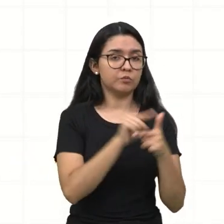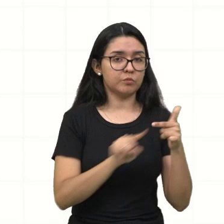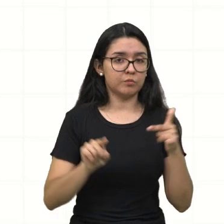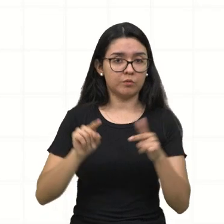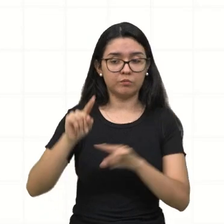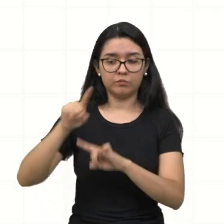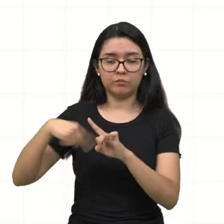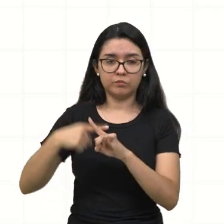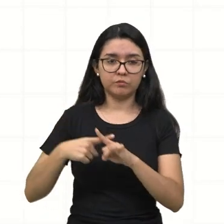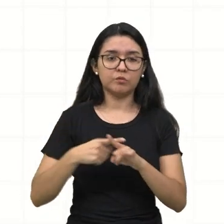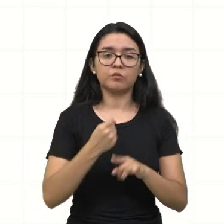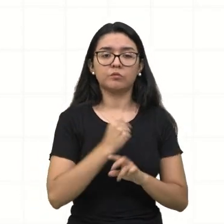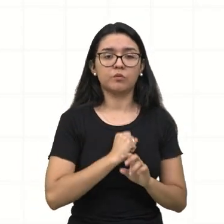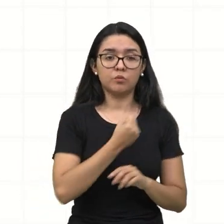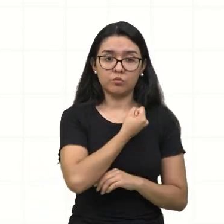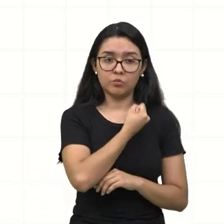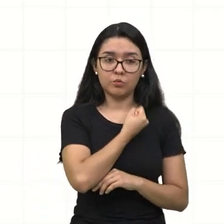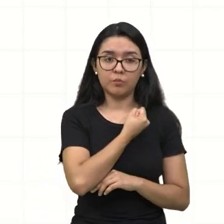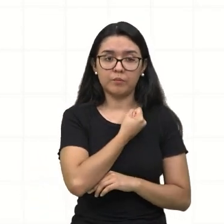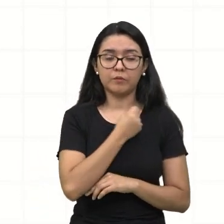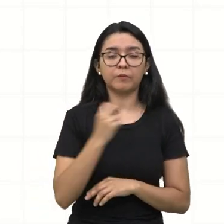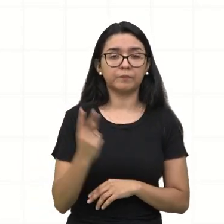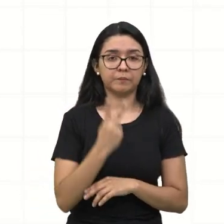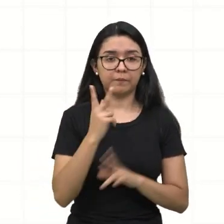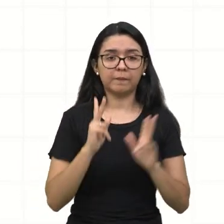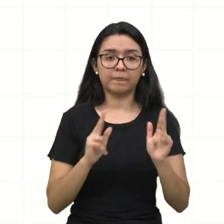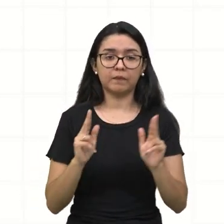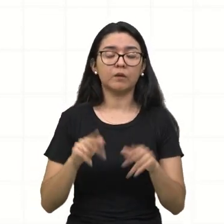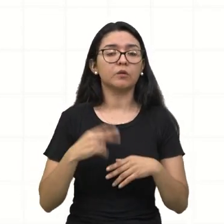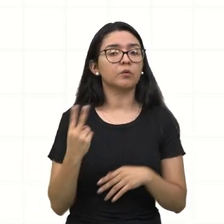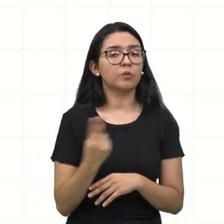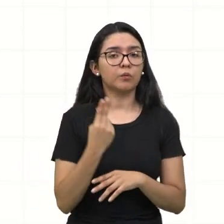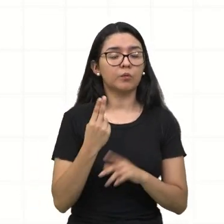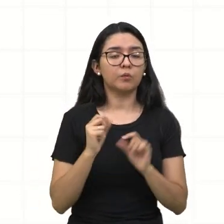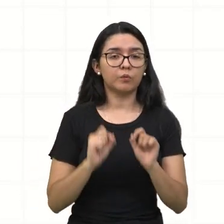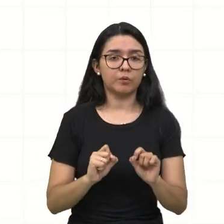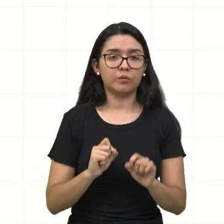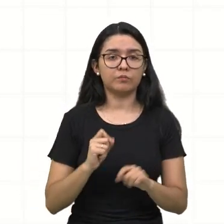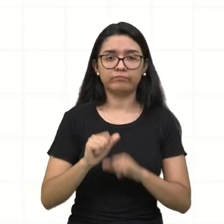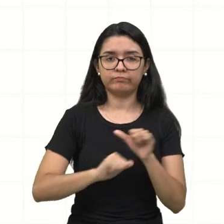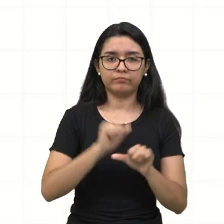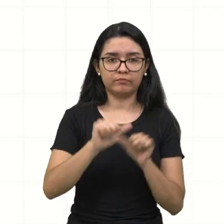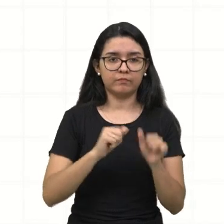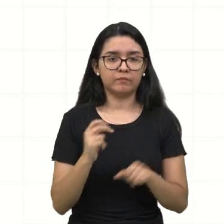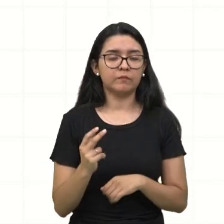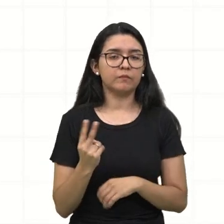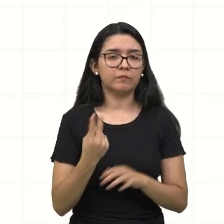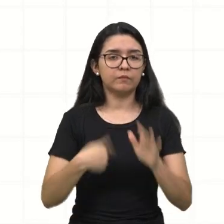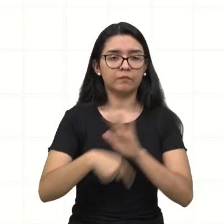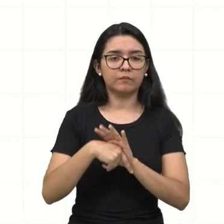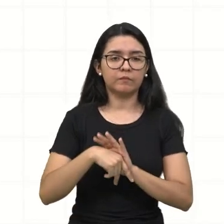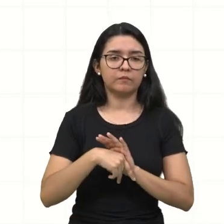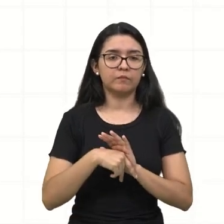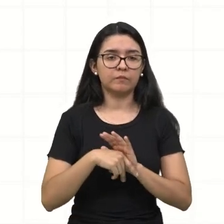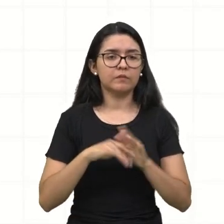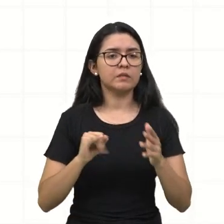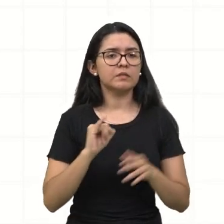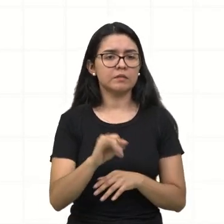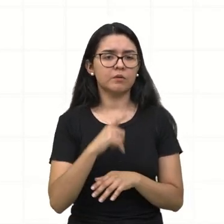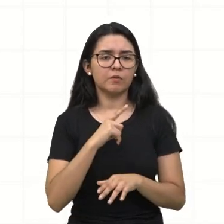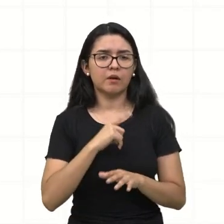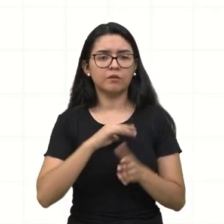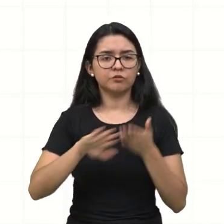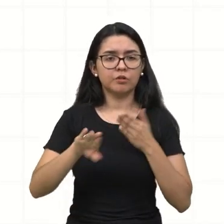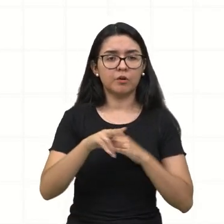membro a membro, né, todo membro pelos mesmos valores, nós não alteramos o valor da igualdade. Então, se eu quero eliminar esses menos 5